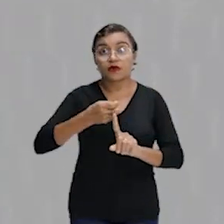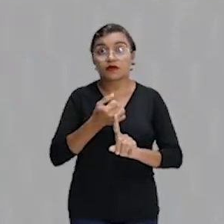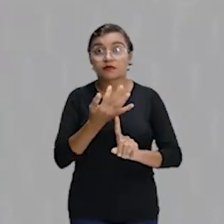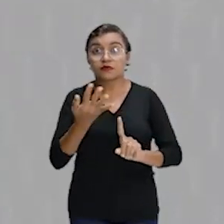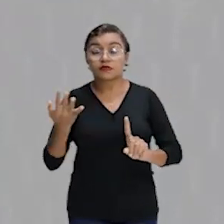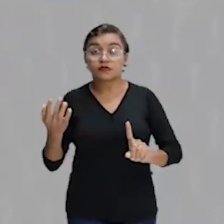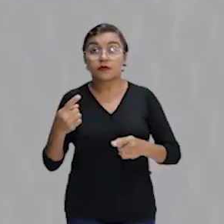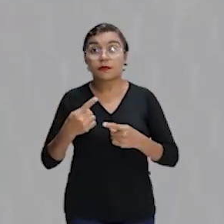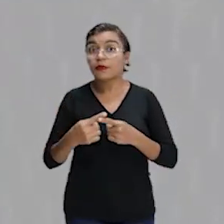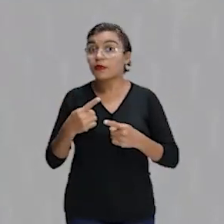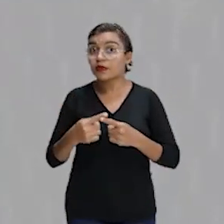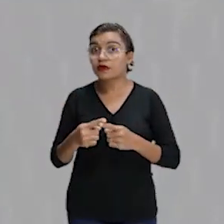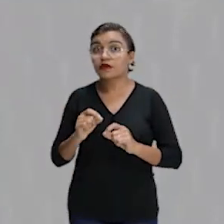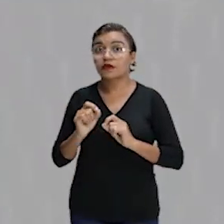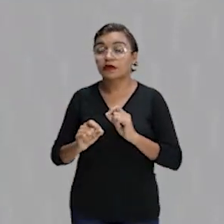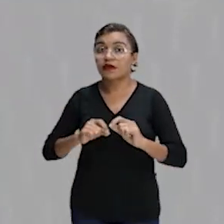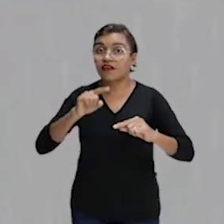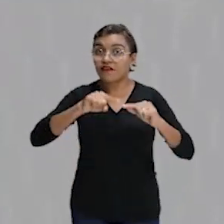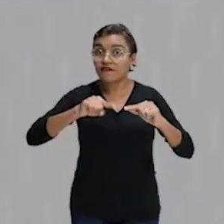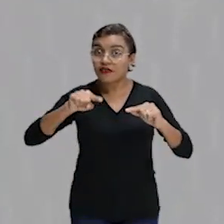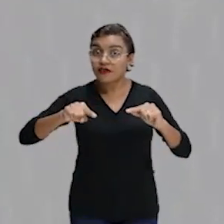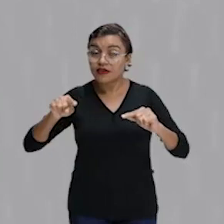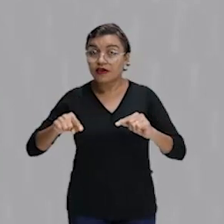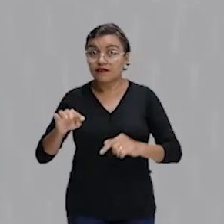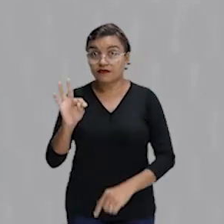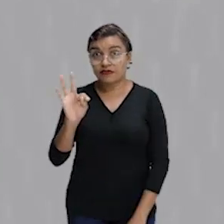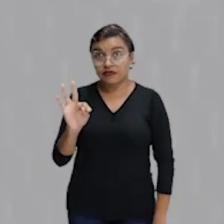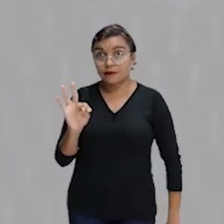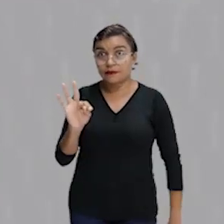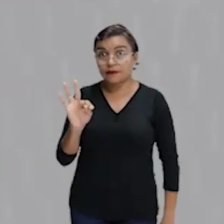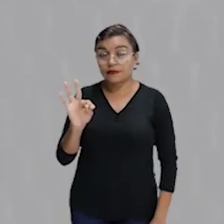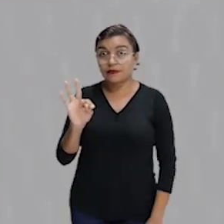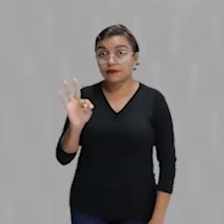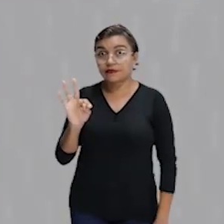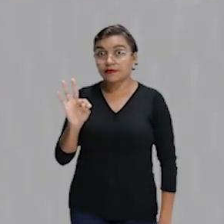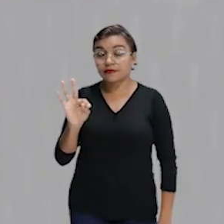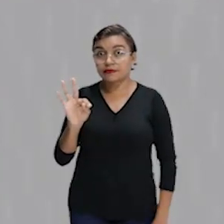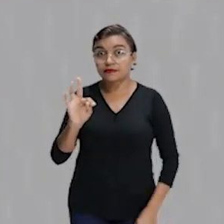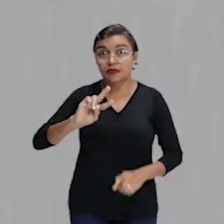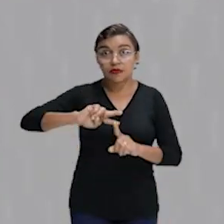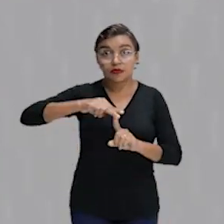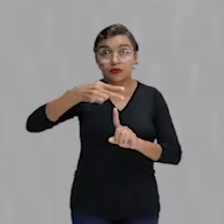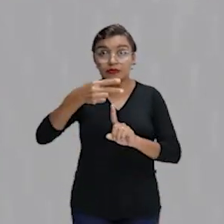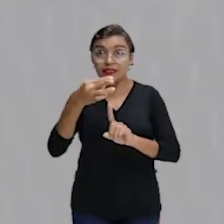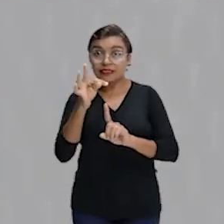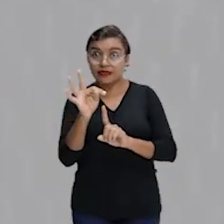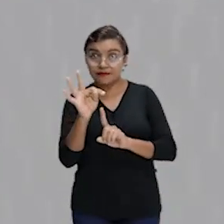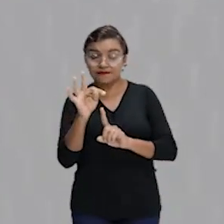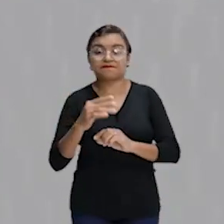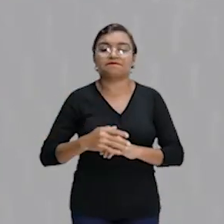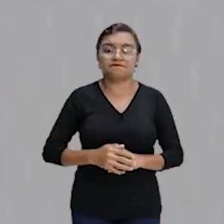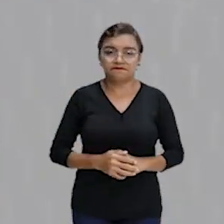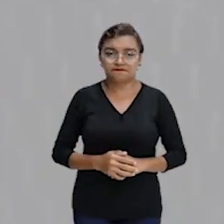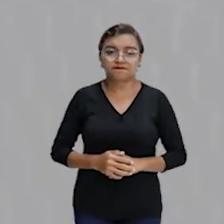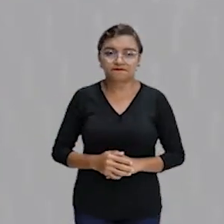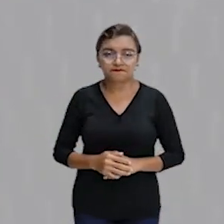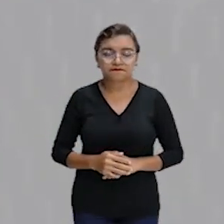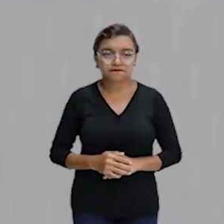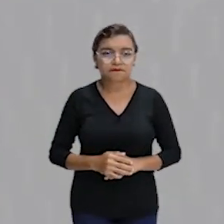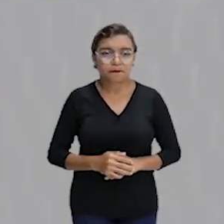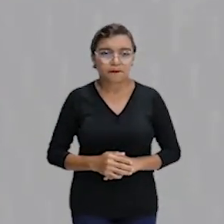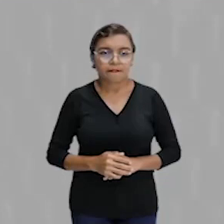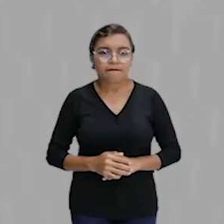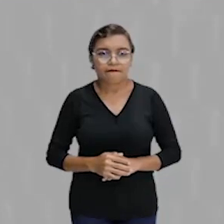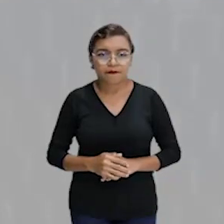nosso caso aqui, a variável tempo, que é o T, está lá no expoente, tá bom? Vamos ver